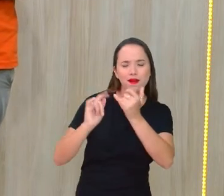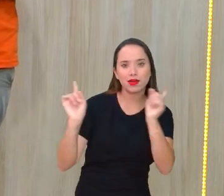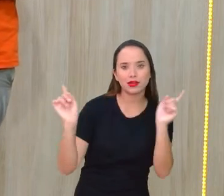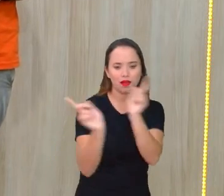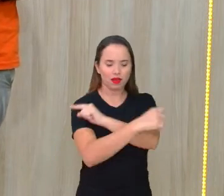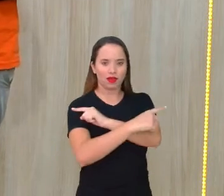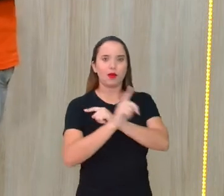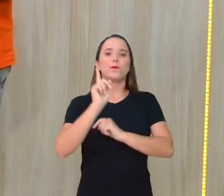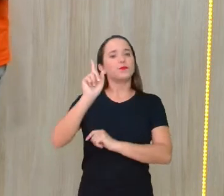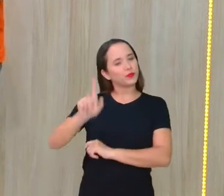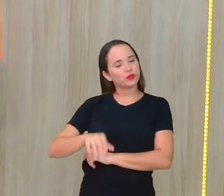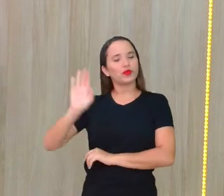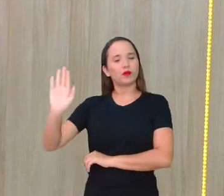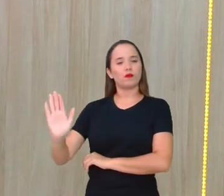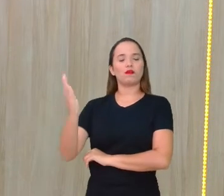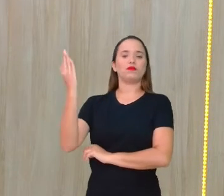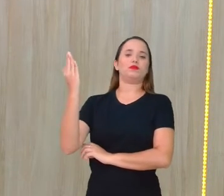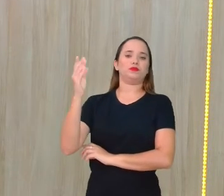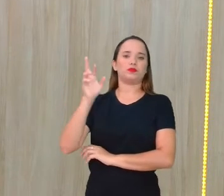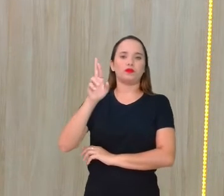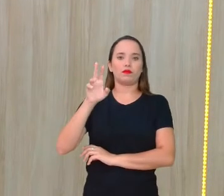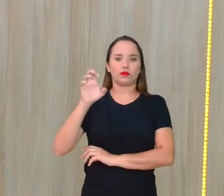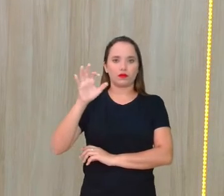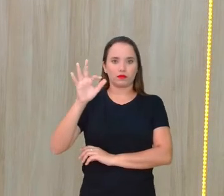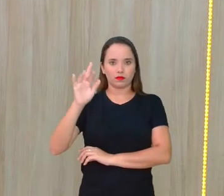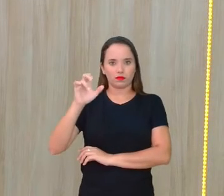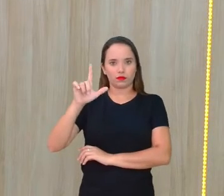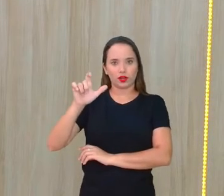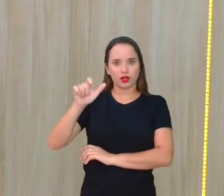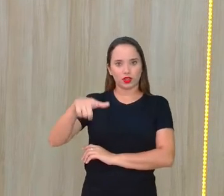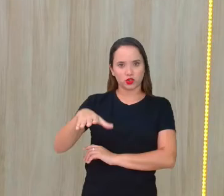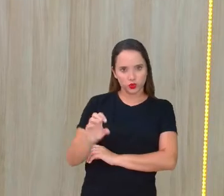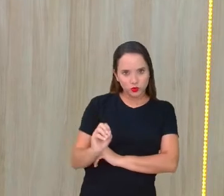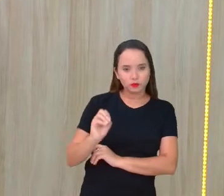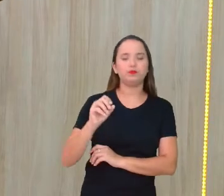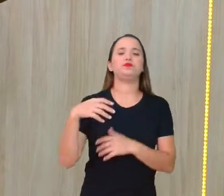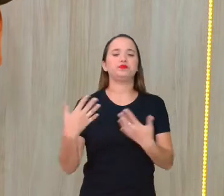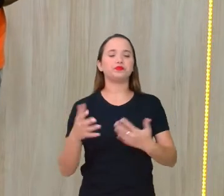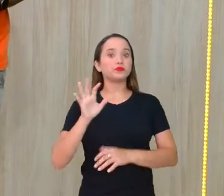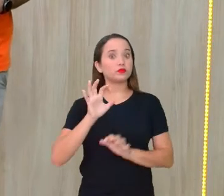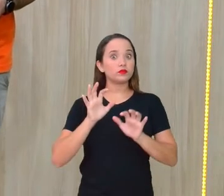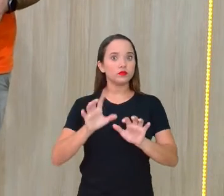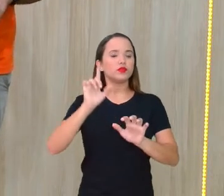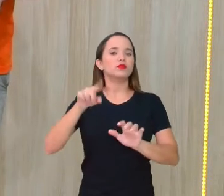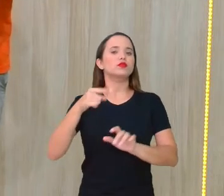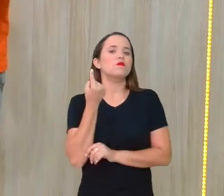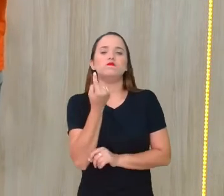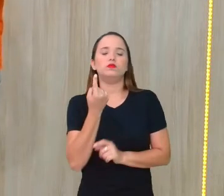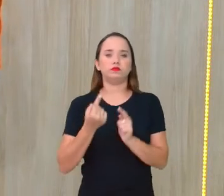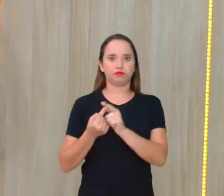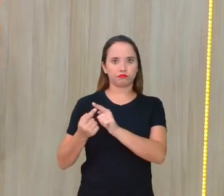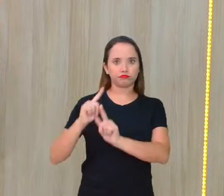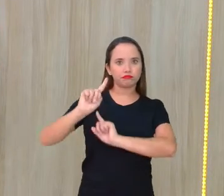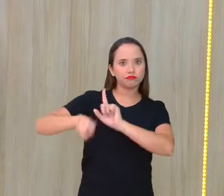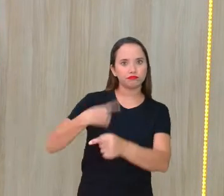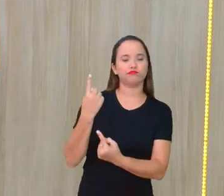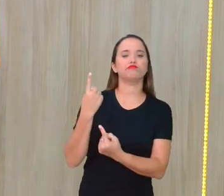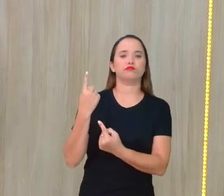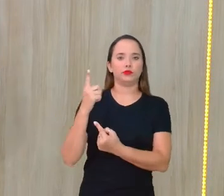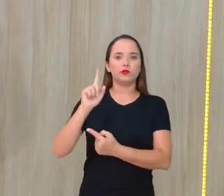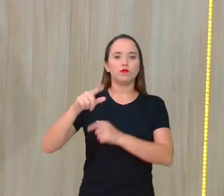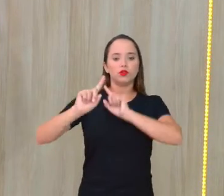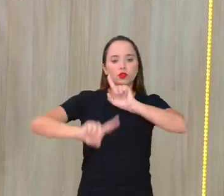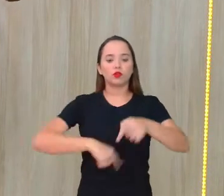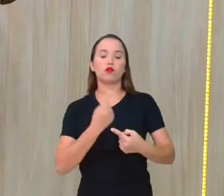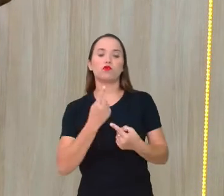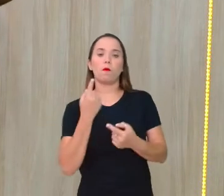o reflexo dessa imagem, tá certo? Então, isso daí é um tipo de transformação. É um tipo de transformar uma